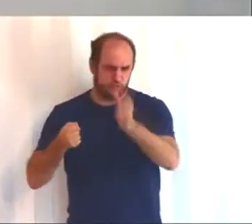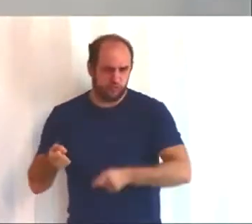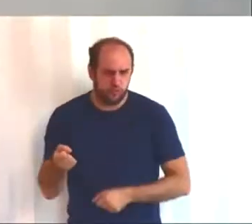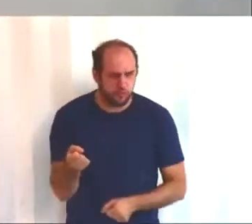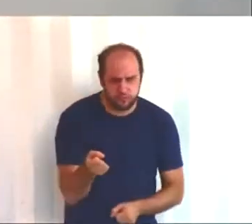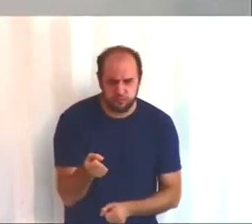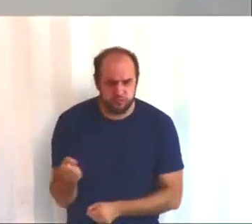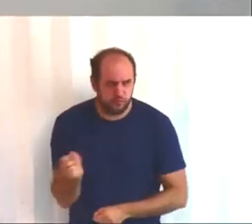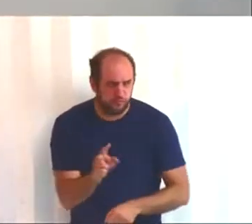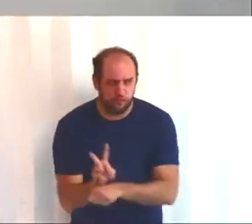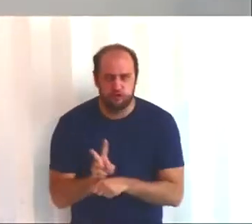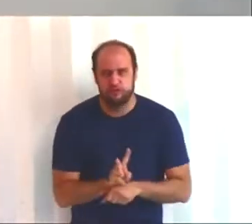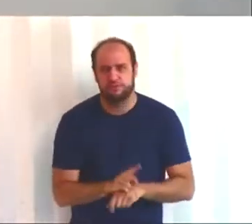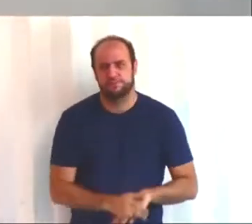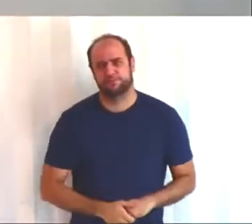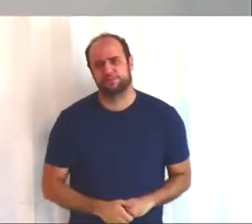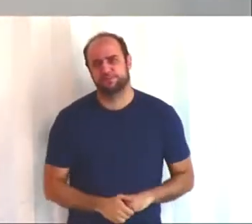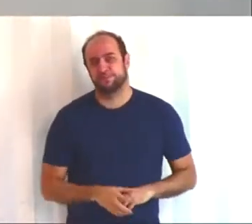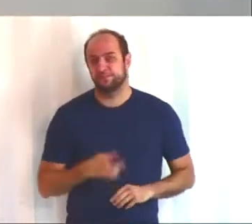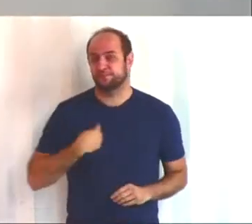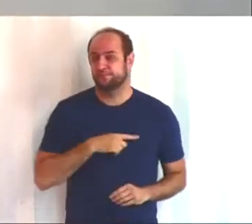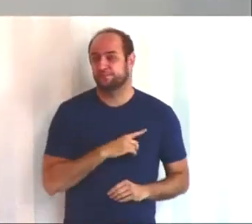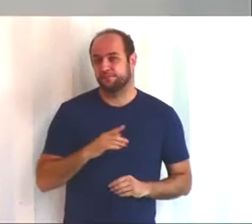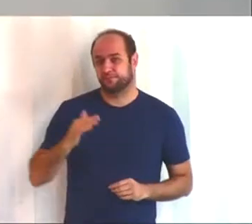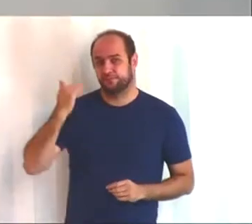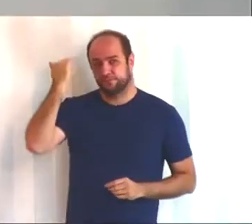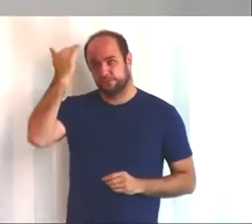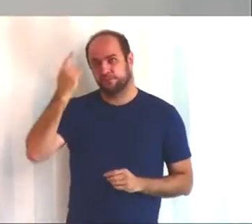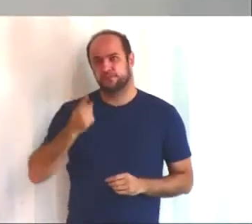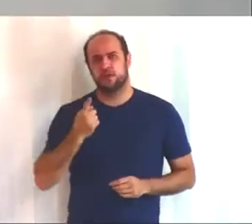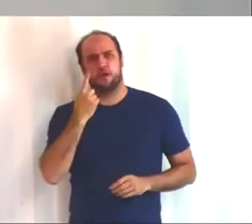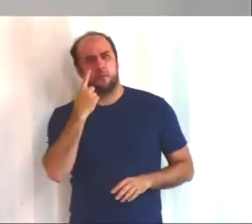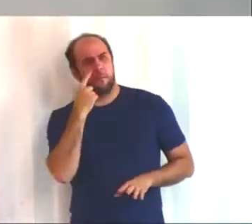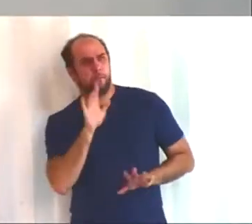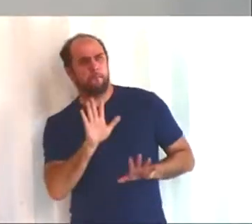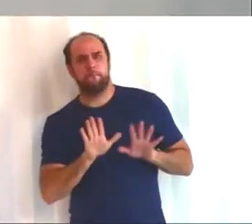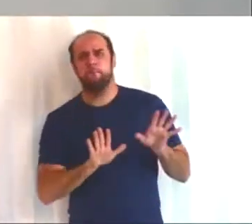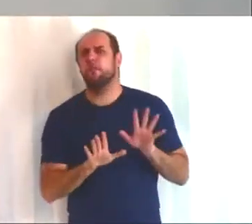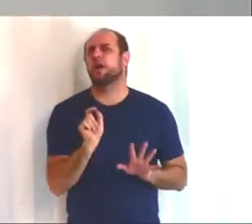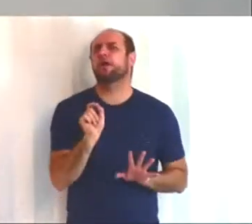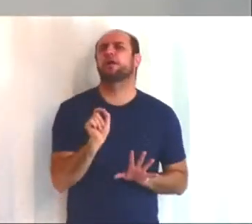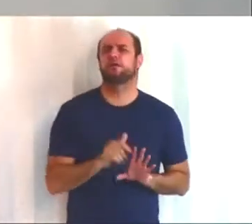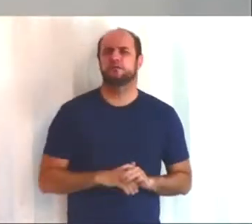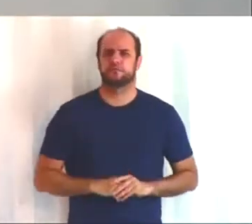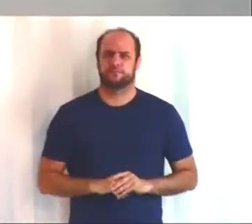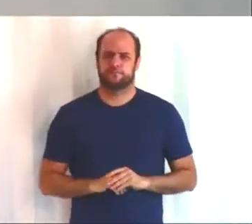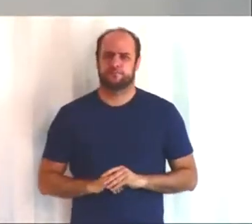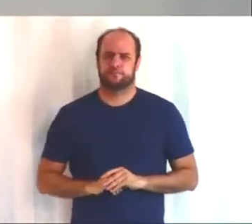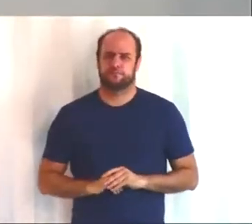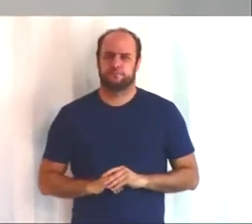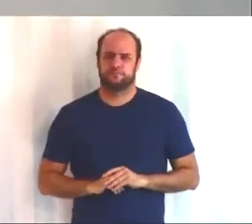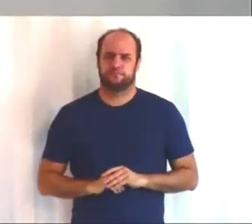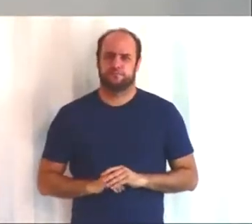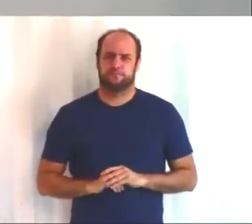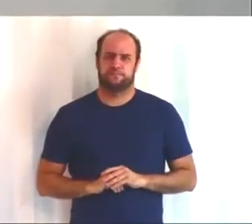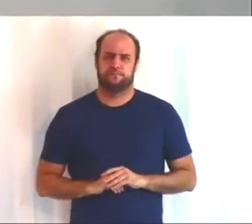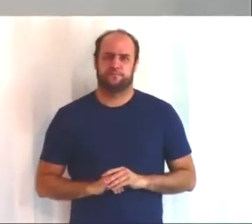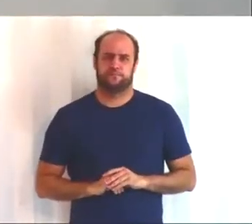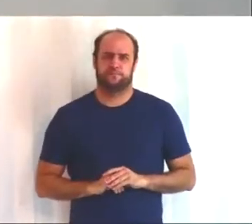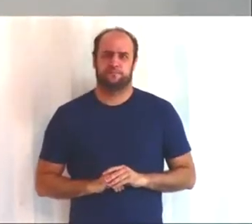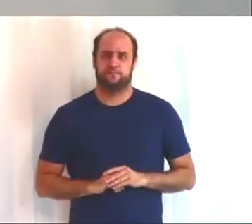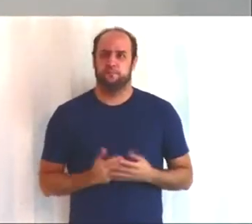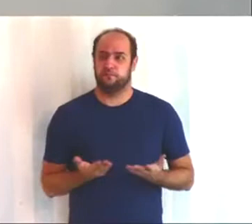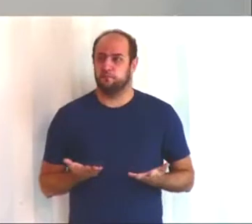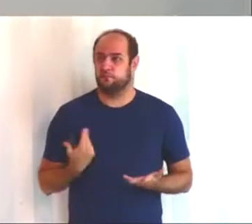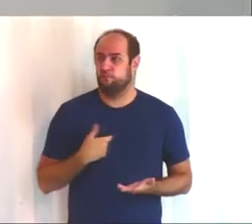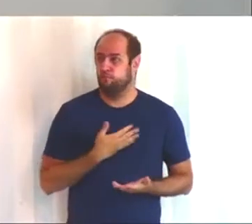perigos. Bom, para nós adultos, o que é um perigo para nós? Será que a gente